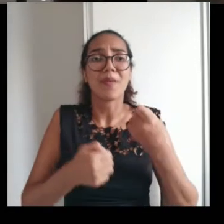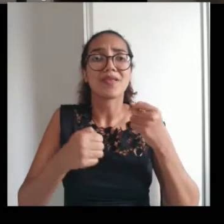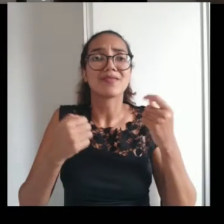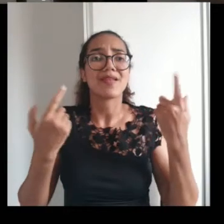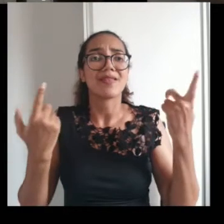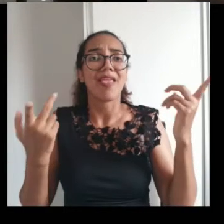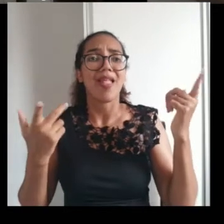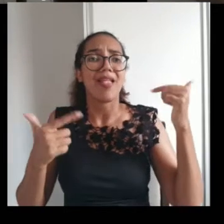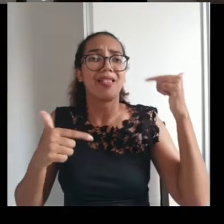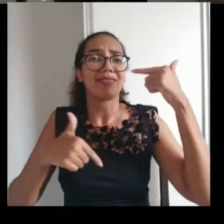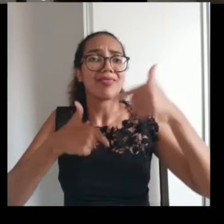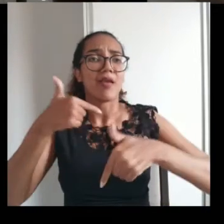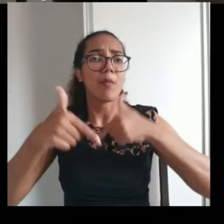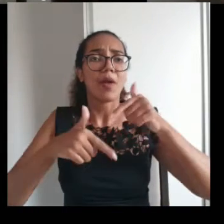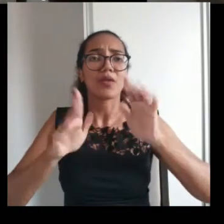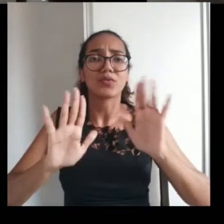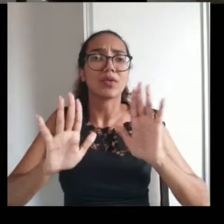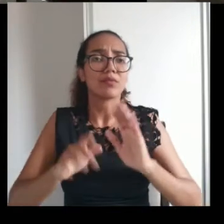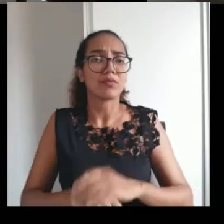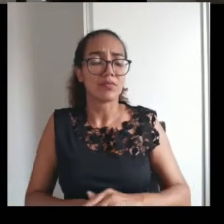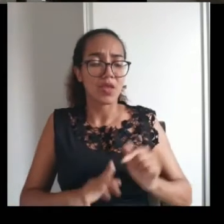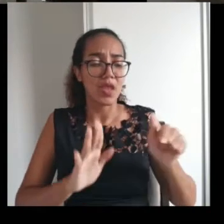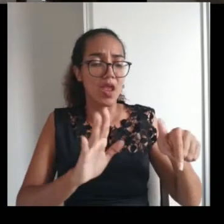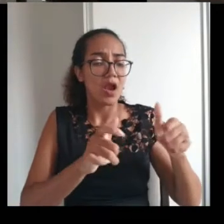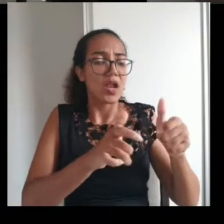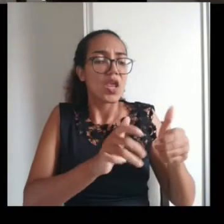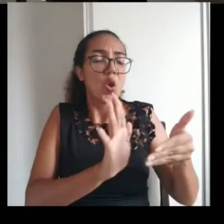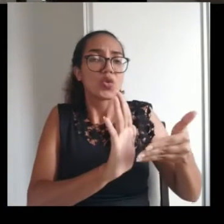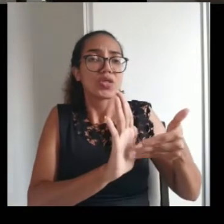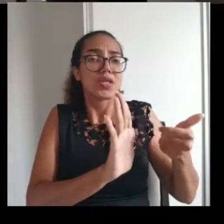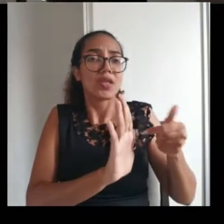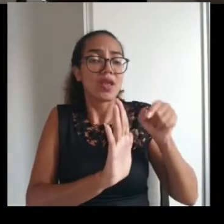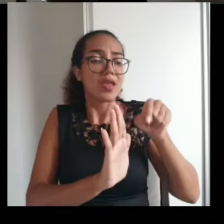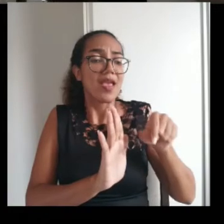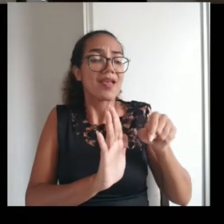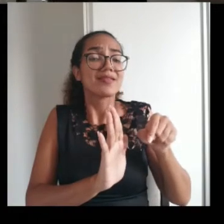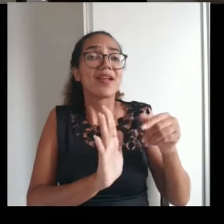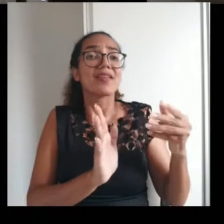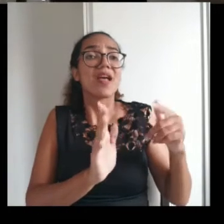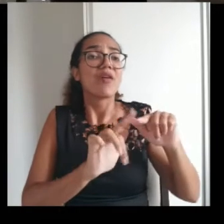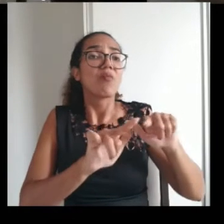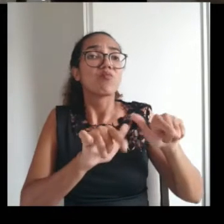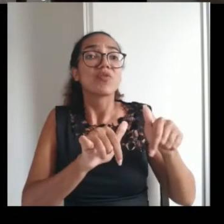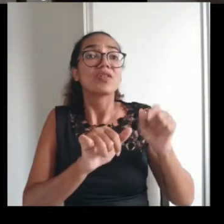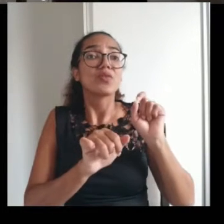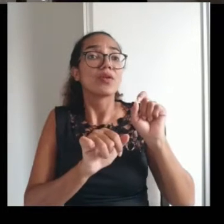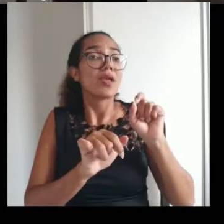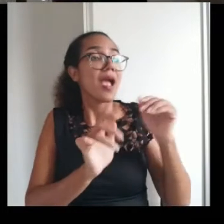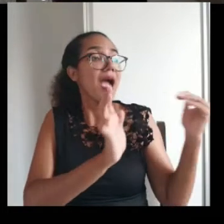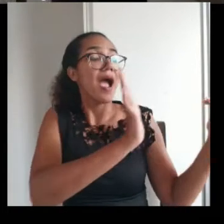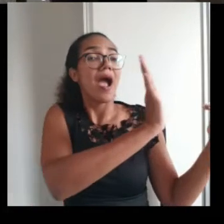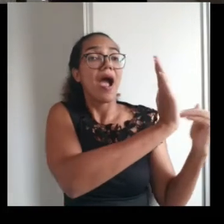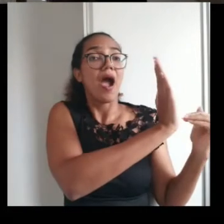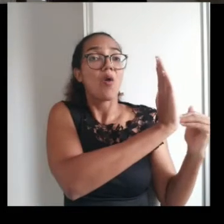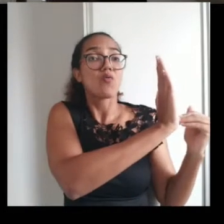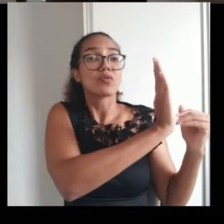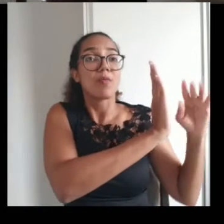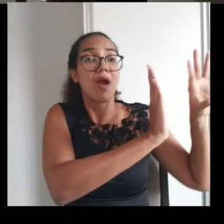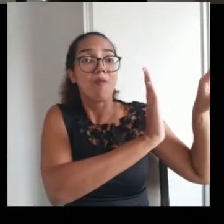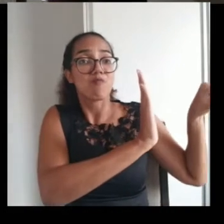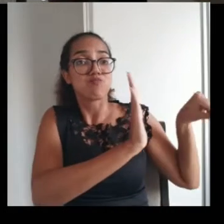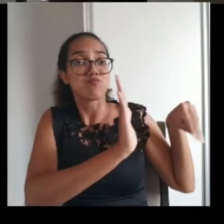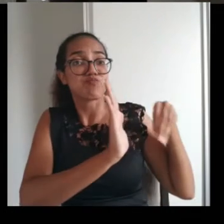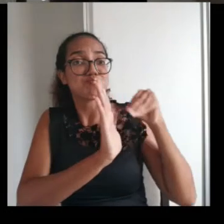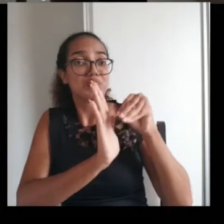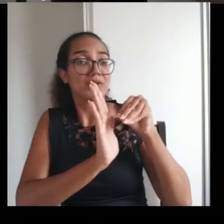removi a conta e na posição que ficou vazia, eu preenchi com a última conta do meu array. E na posição que era da última conta, eu